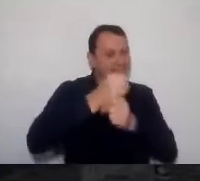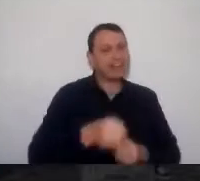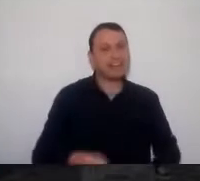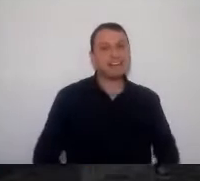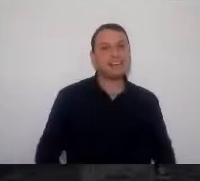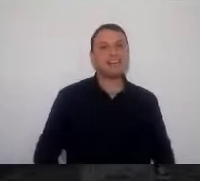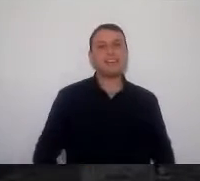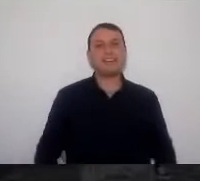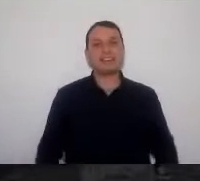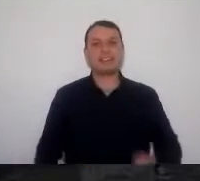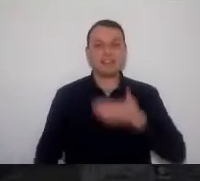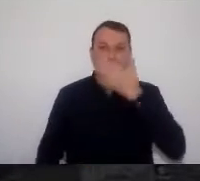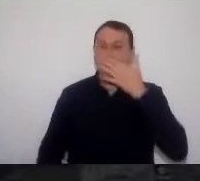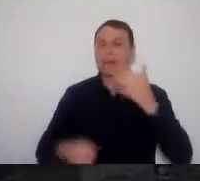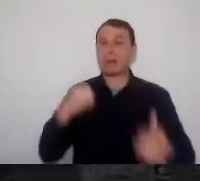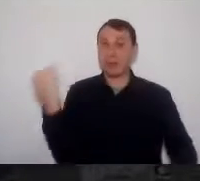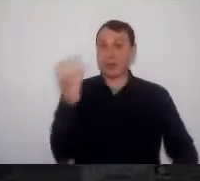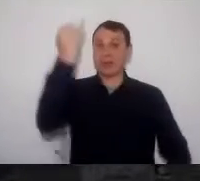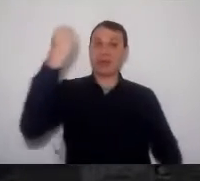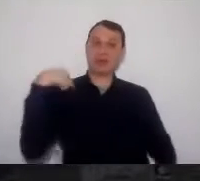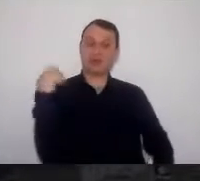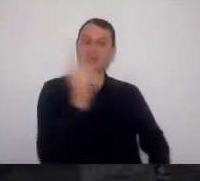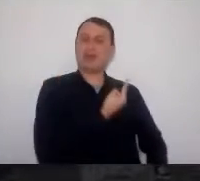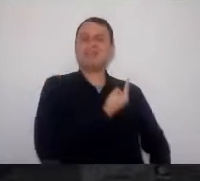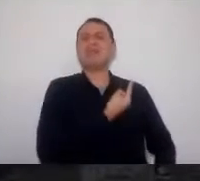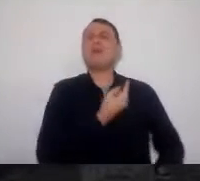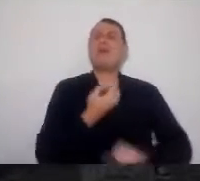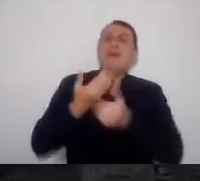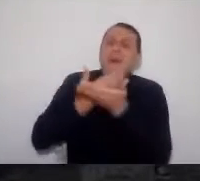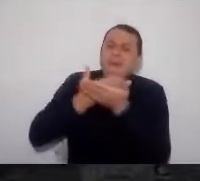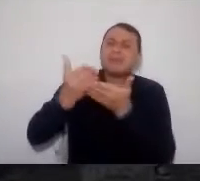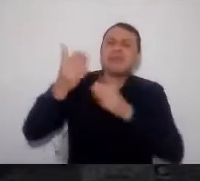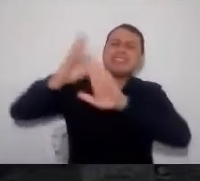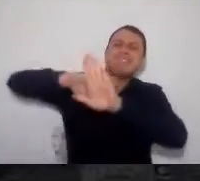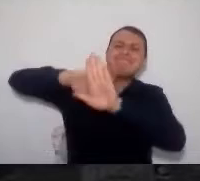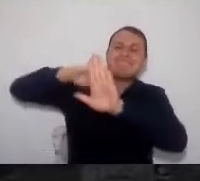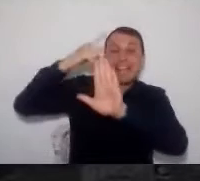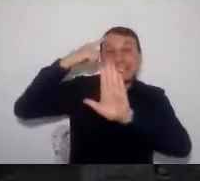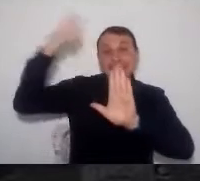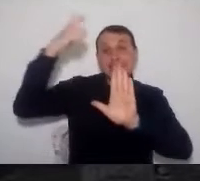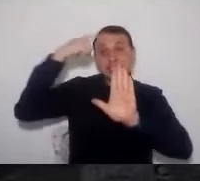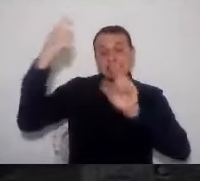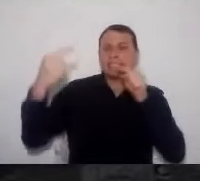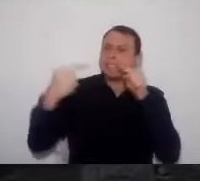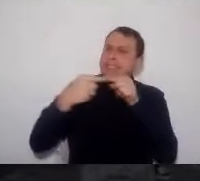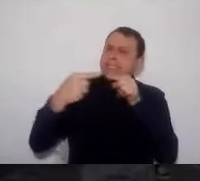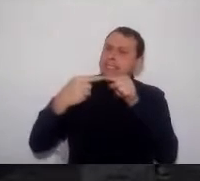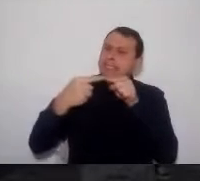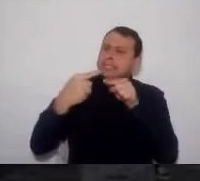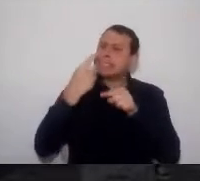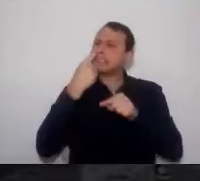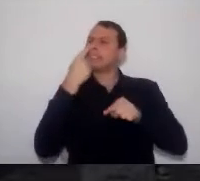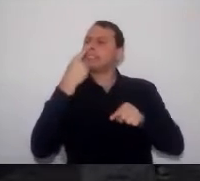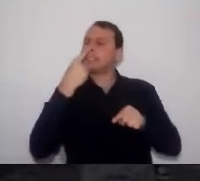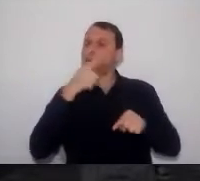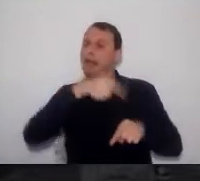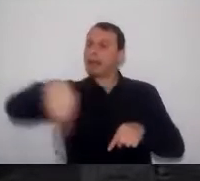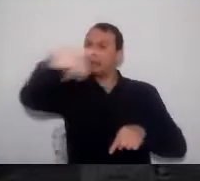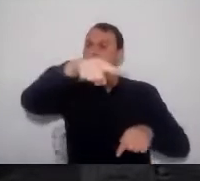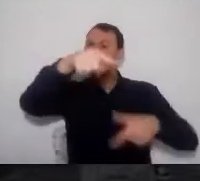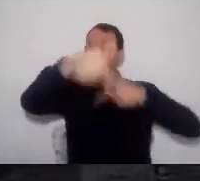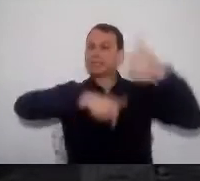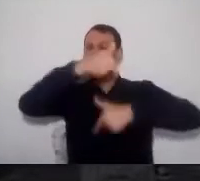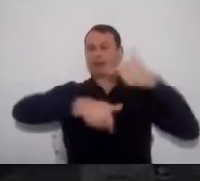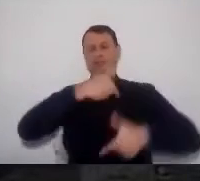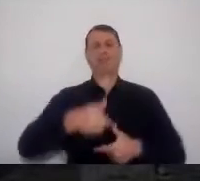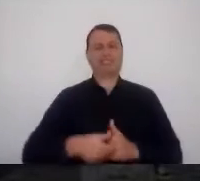é que nós começamos por afinidades ideológicas na luta com trabalhadores e com os trabalhadores. Hoje, mais